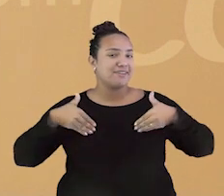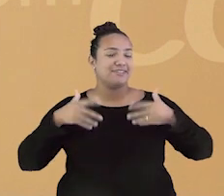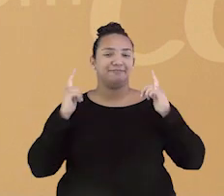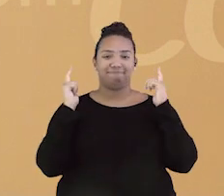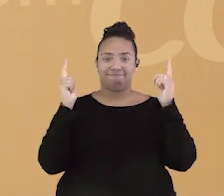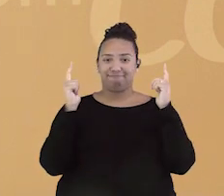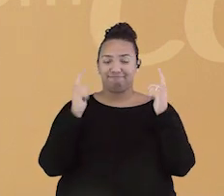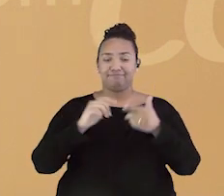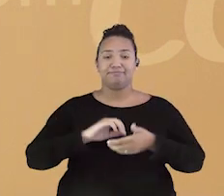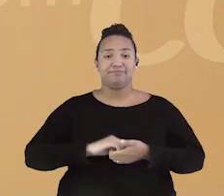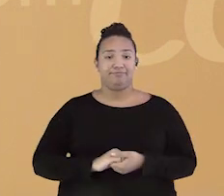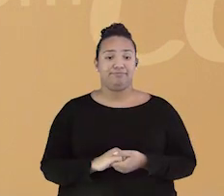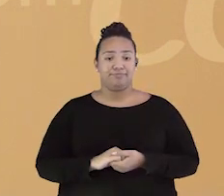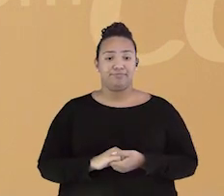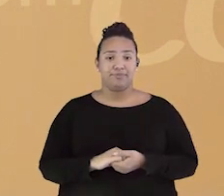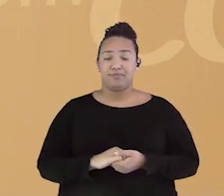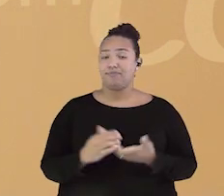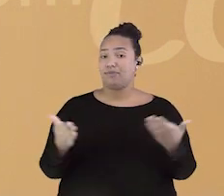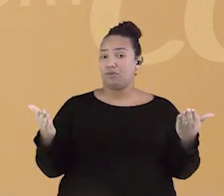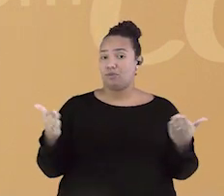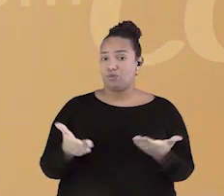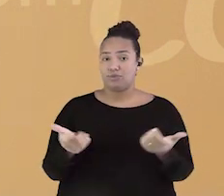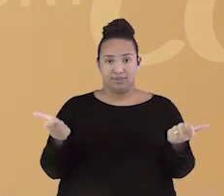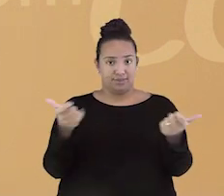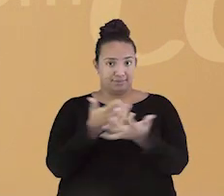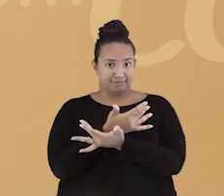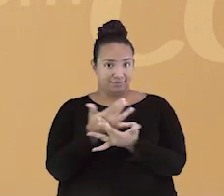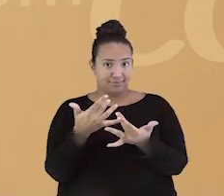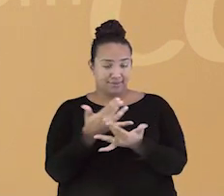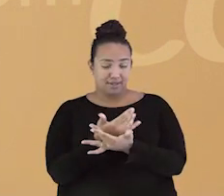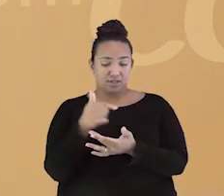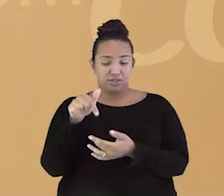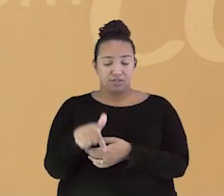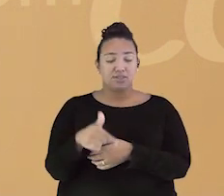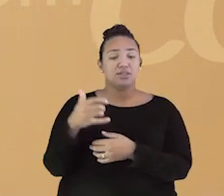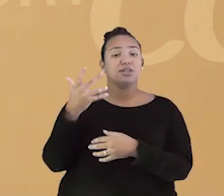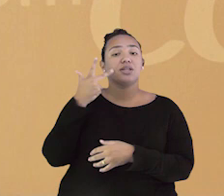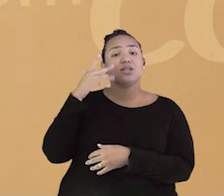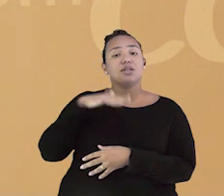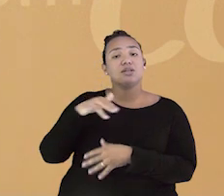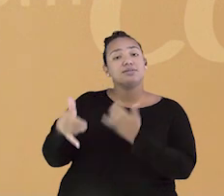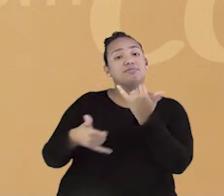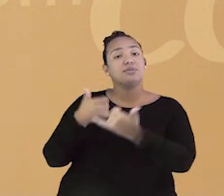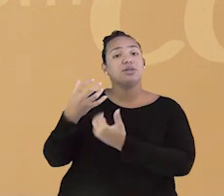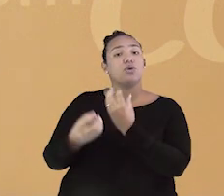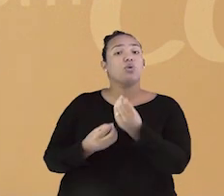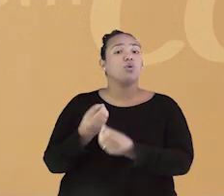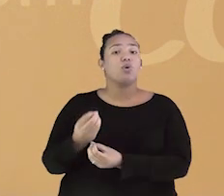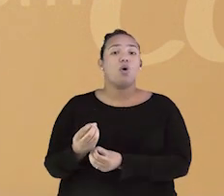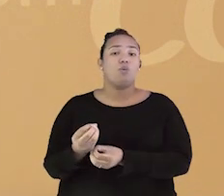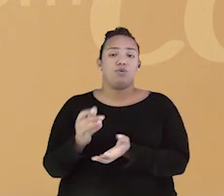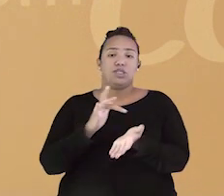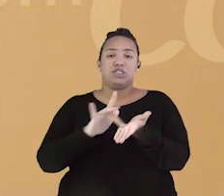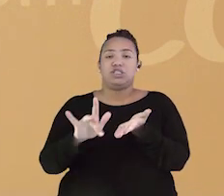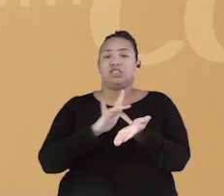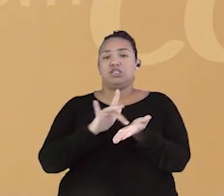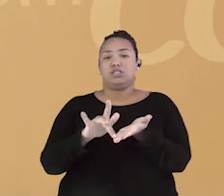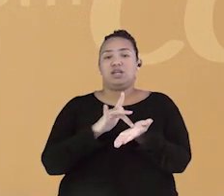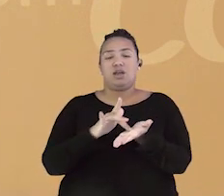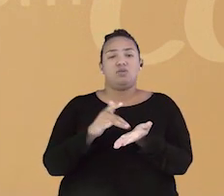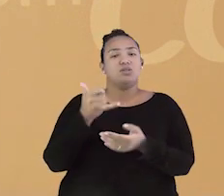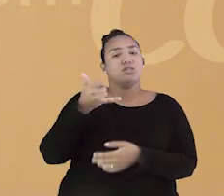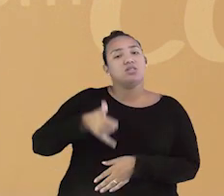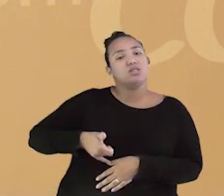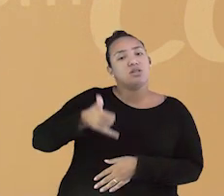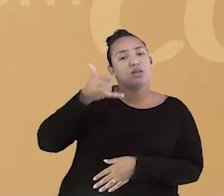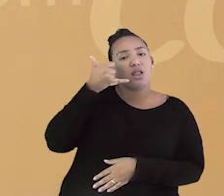em dia, nas cidades, a forma que as crianças mais usam para brincar são os meios digitais, celular, tablet,